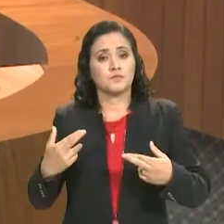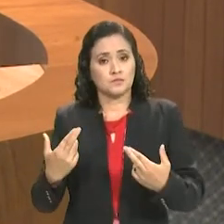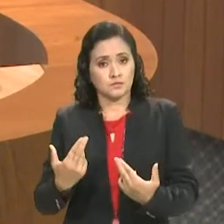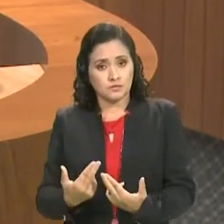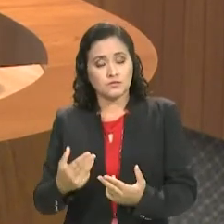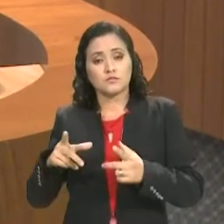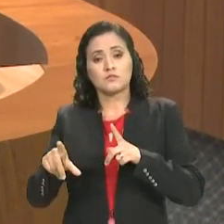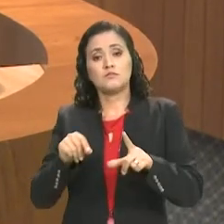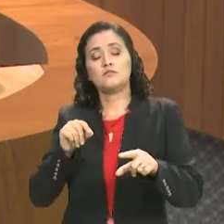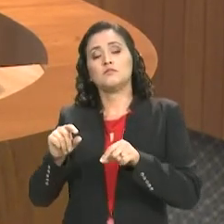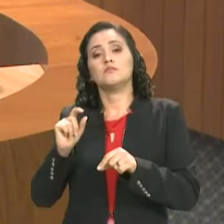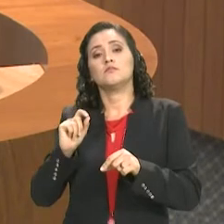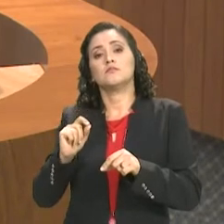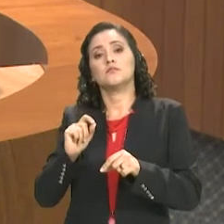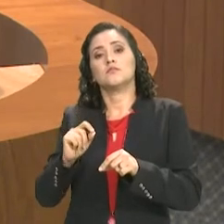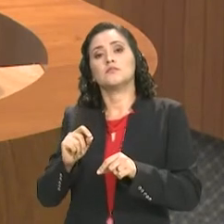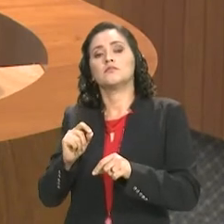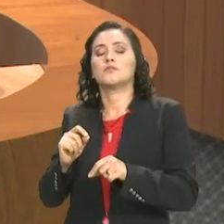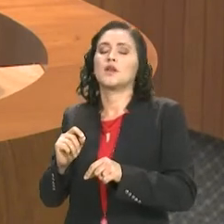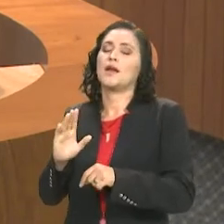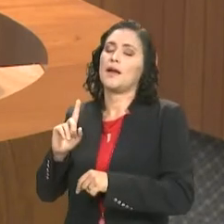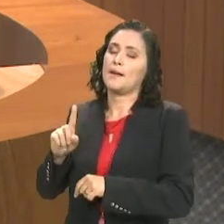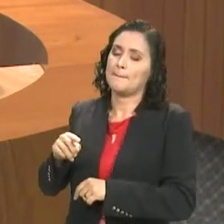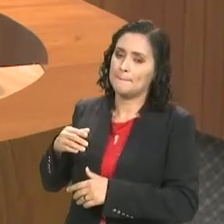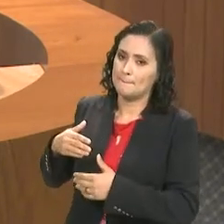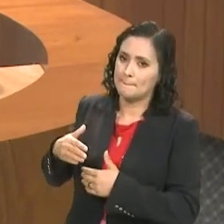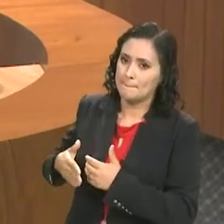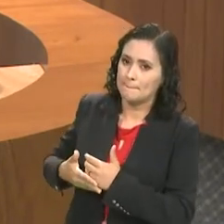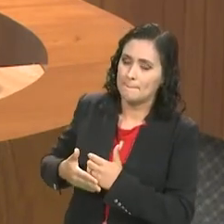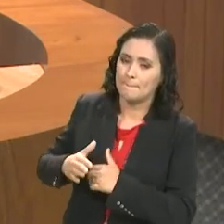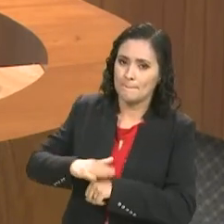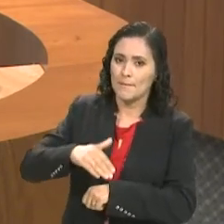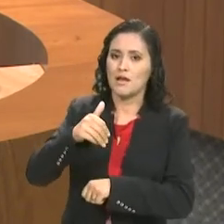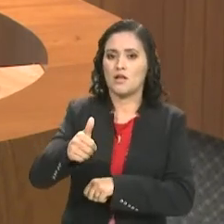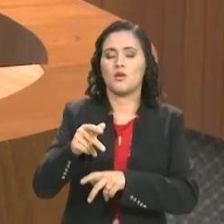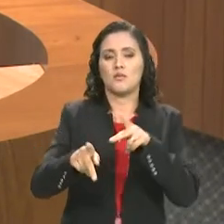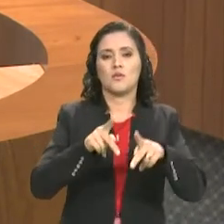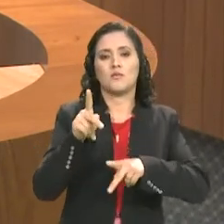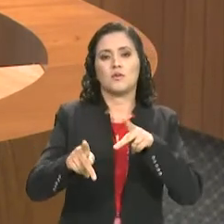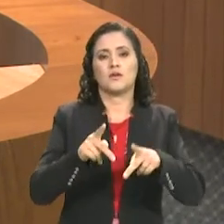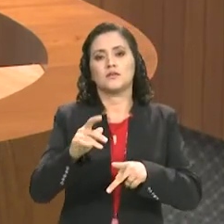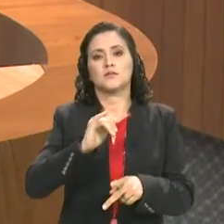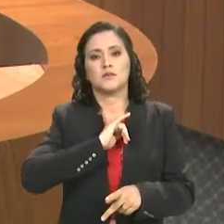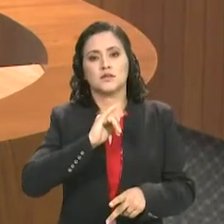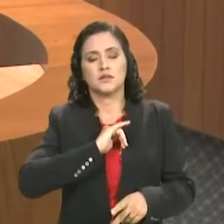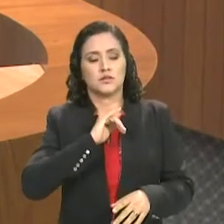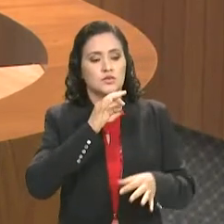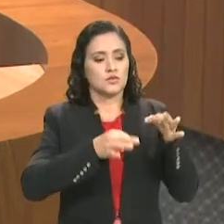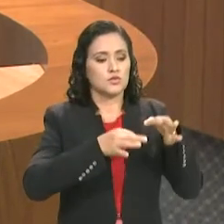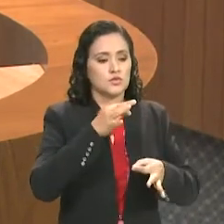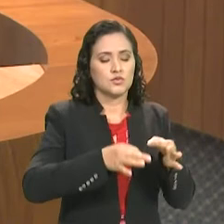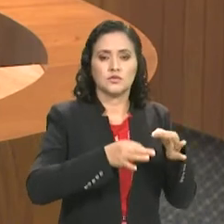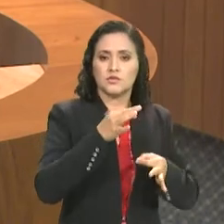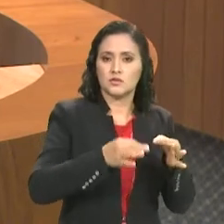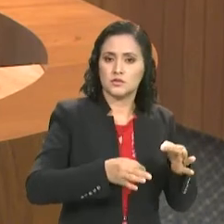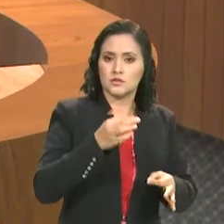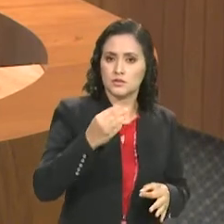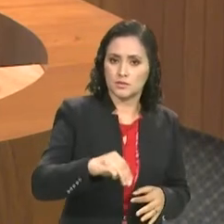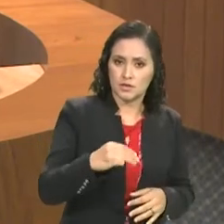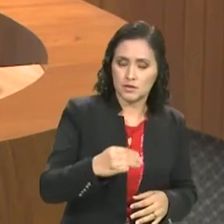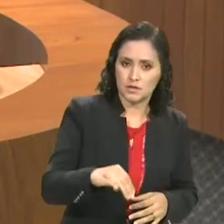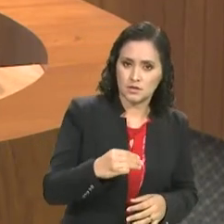o povo de Imperatriz, que favorece o judiciário do Maranhão, que favorece toda a região tocantina,